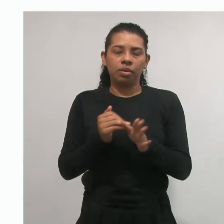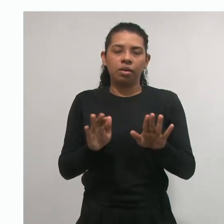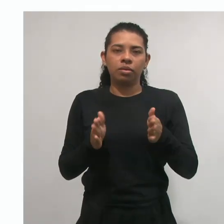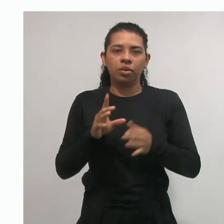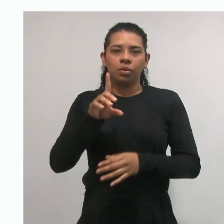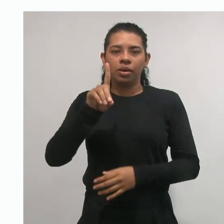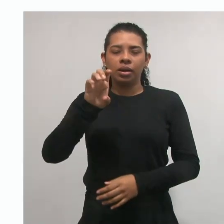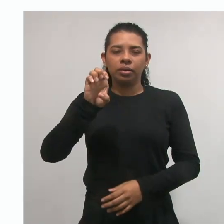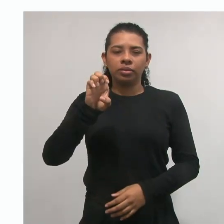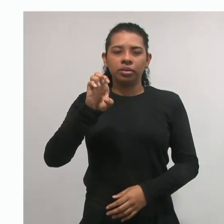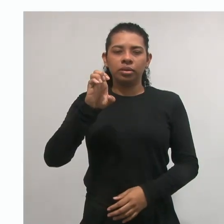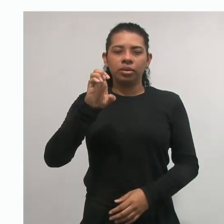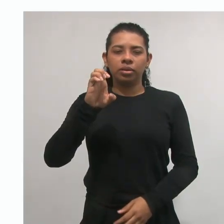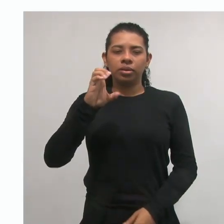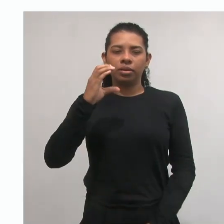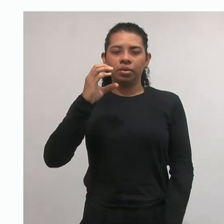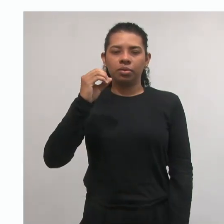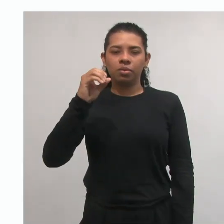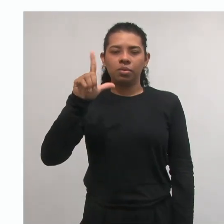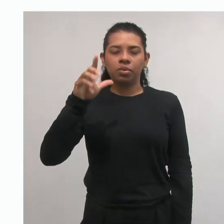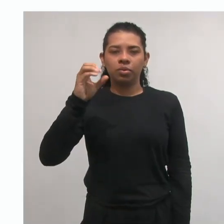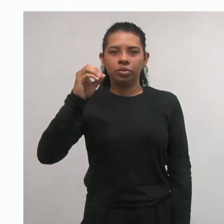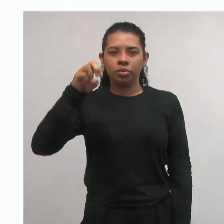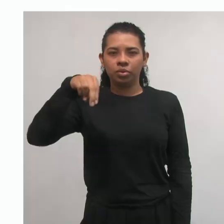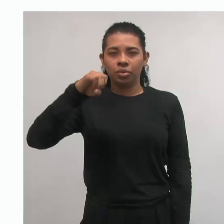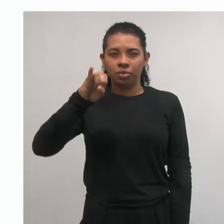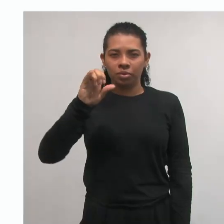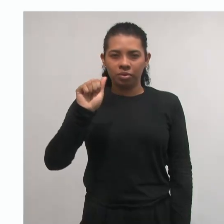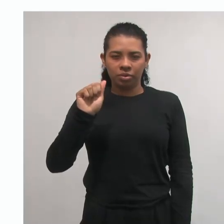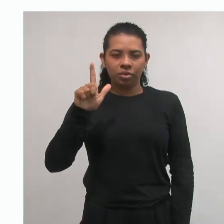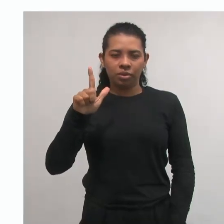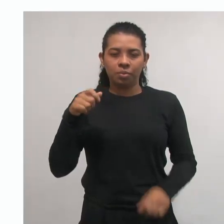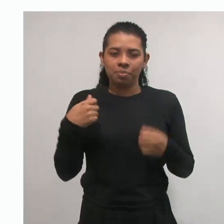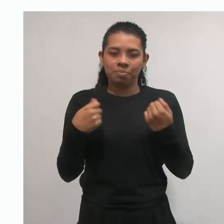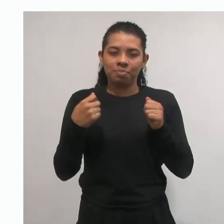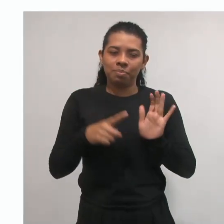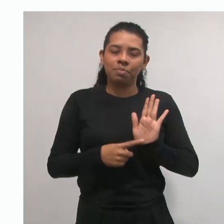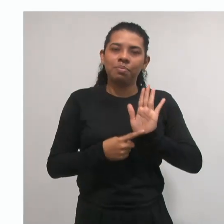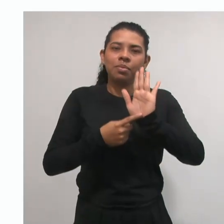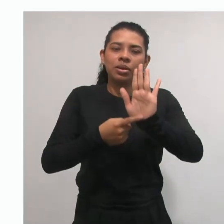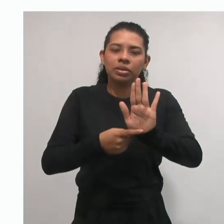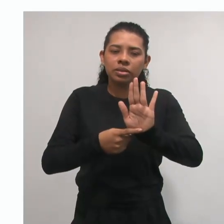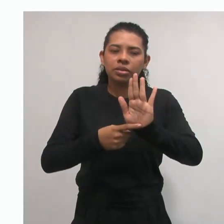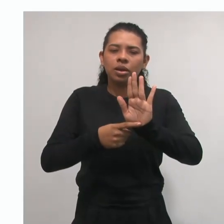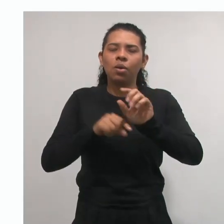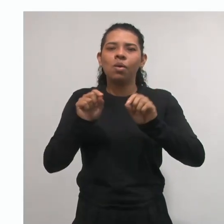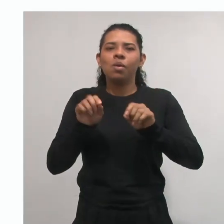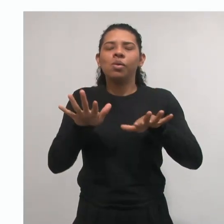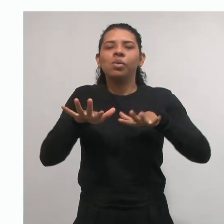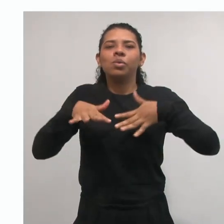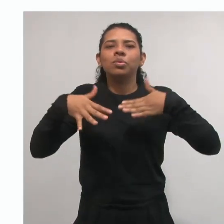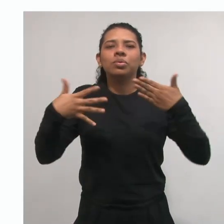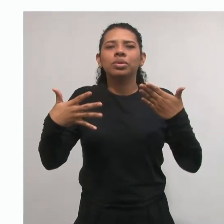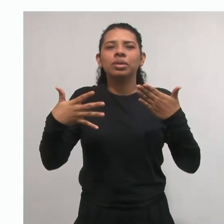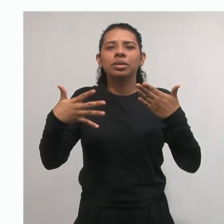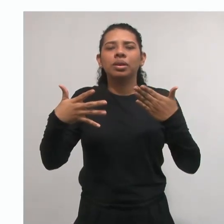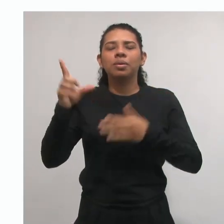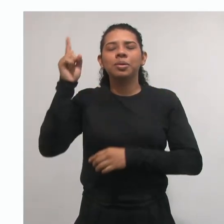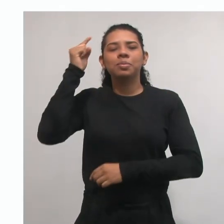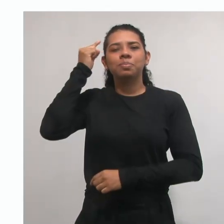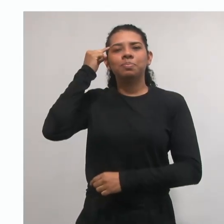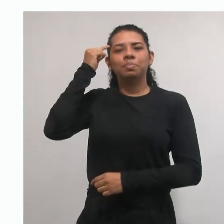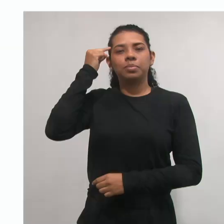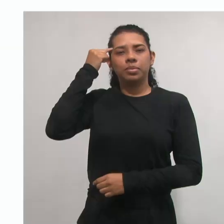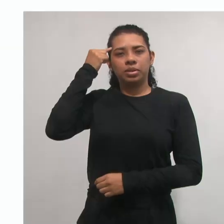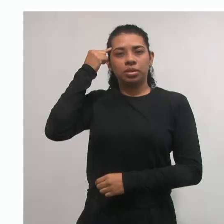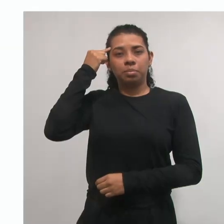a decolonialidade, ela surge como uma proposta, né, para enfrentar a colonialidade